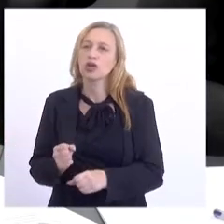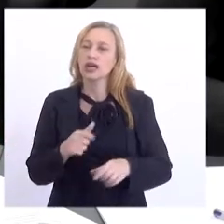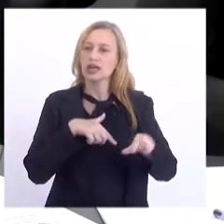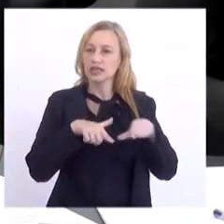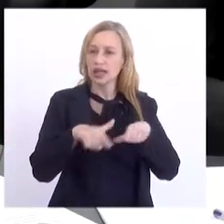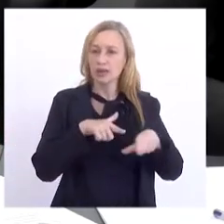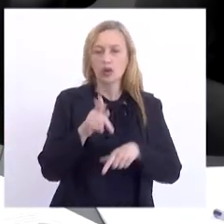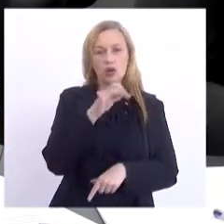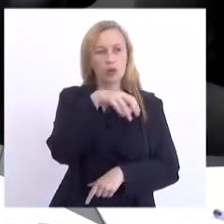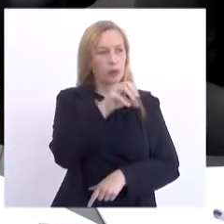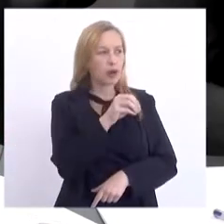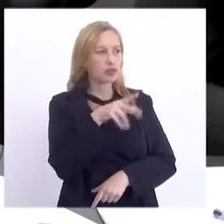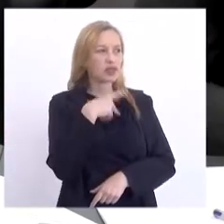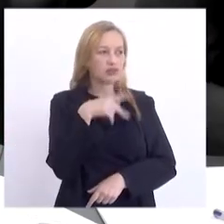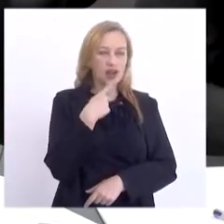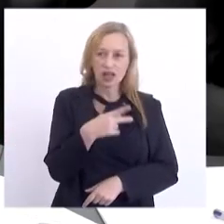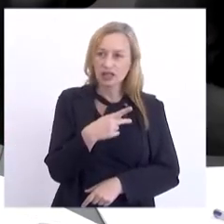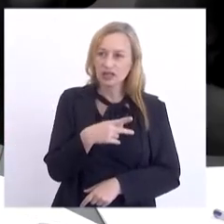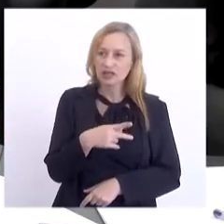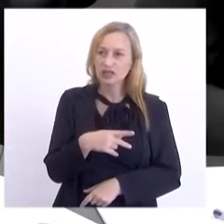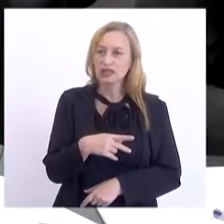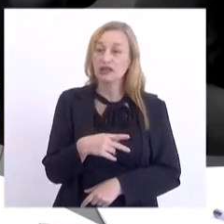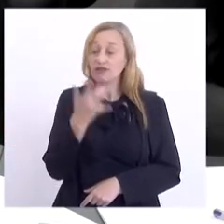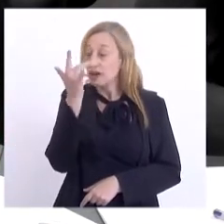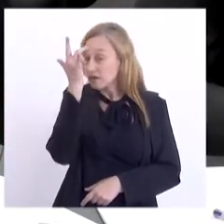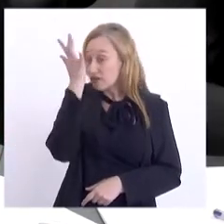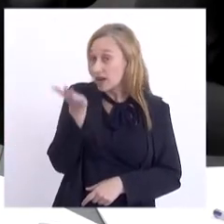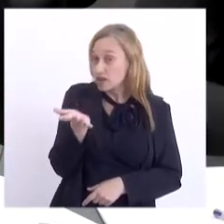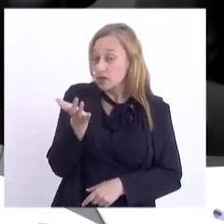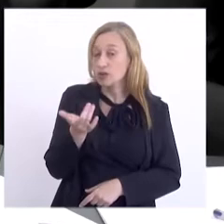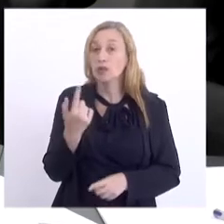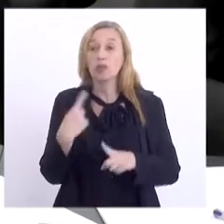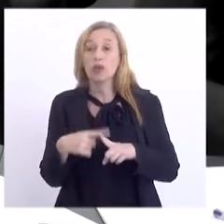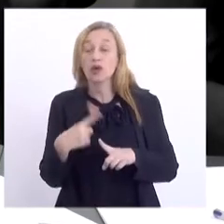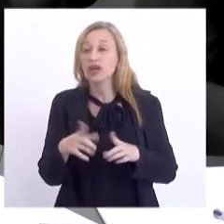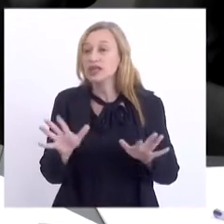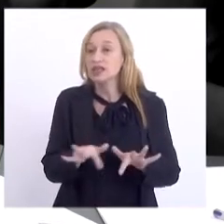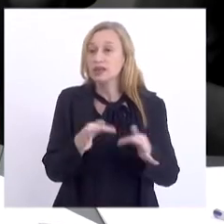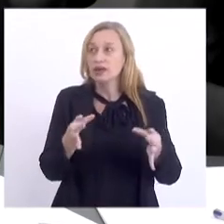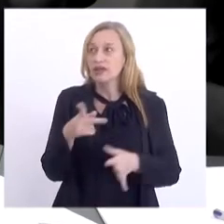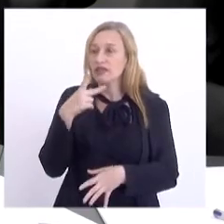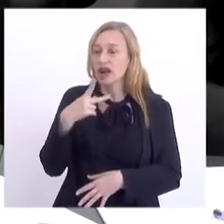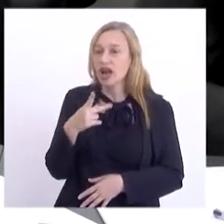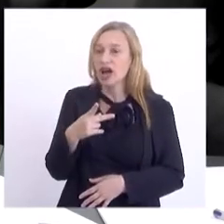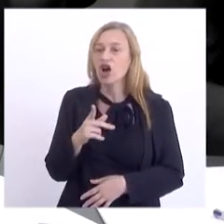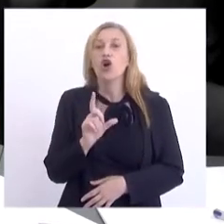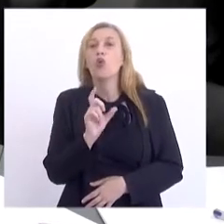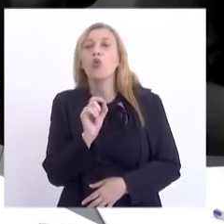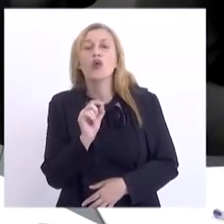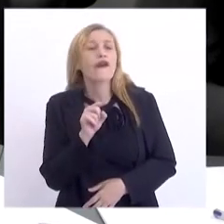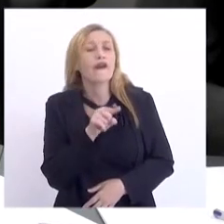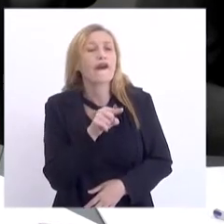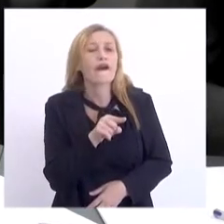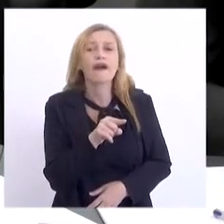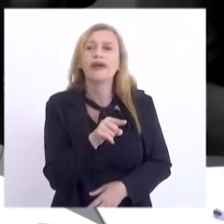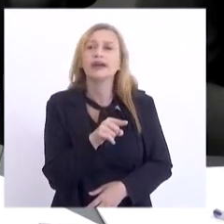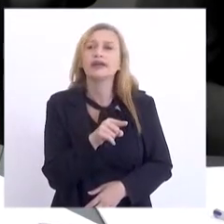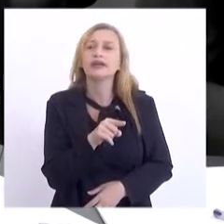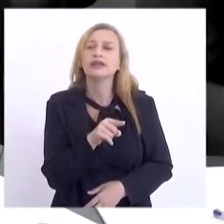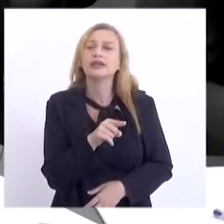trabalho que o Pablo tá comentando ele vai ficar facilitado porque ele sempre vai te levar diz assim o que este